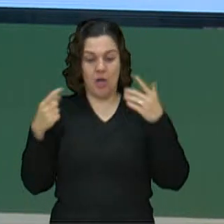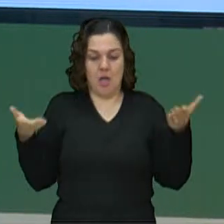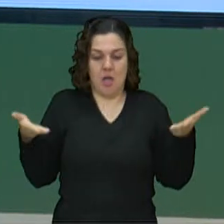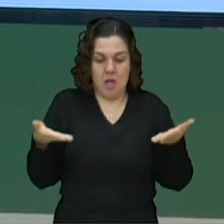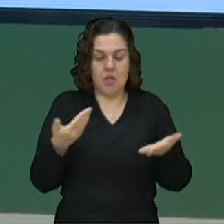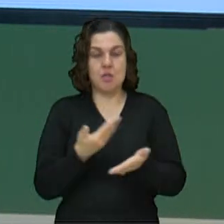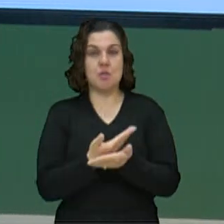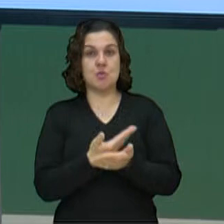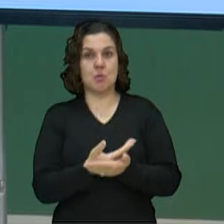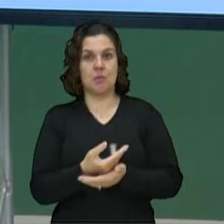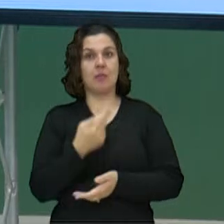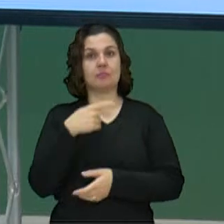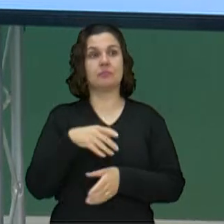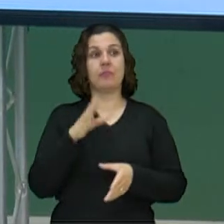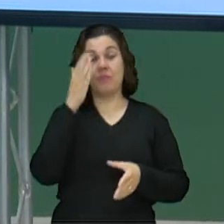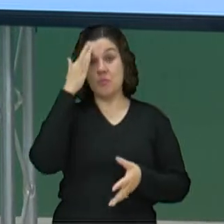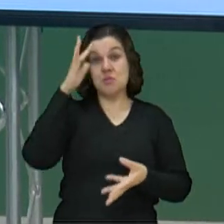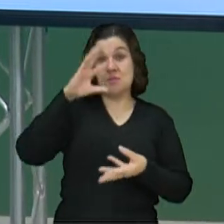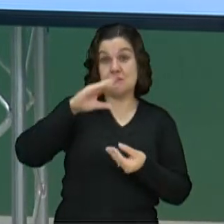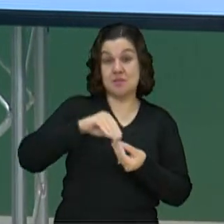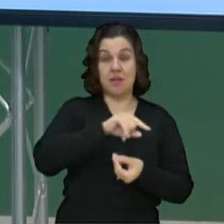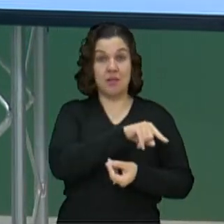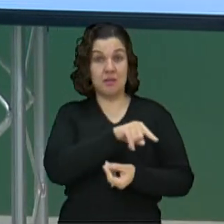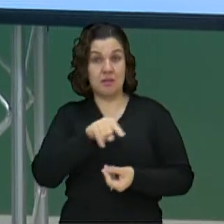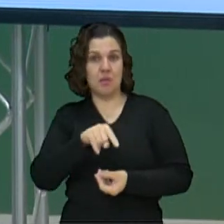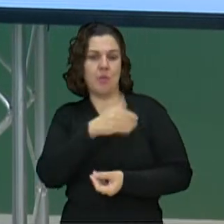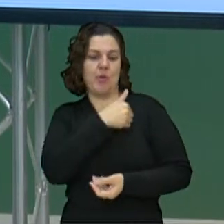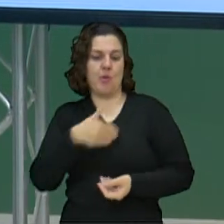de estudarmos. Vamos entender um pouquinho